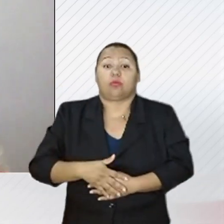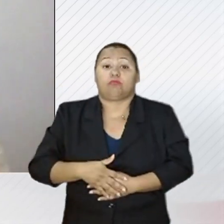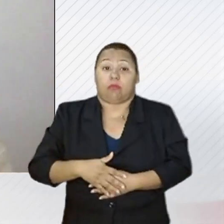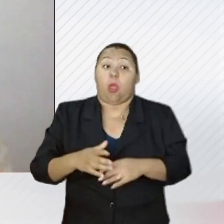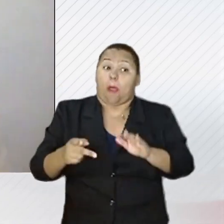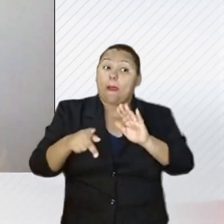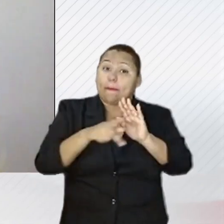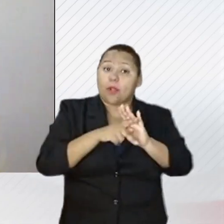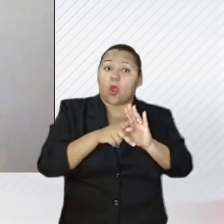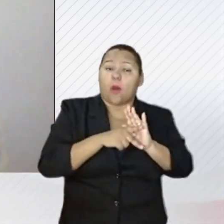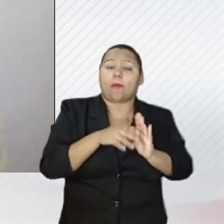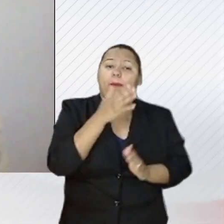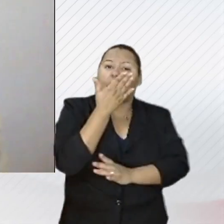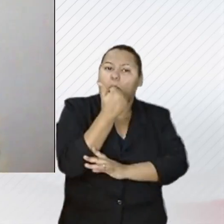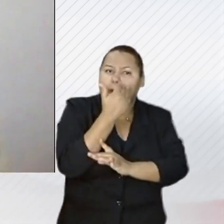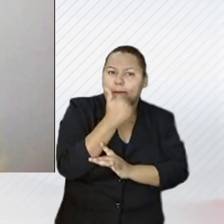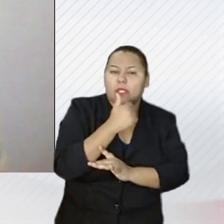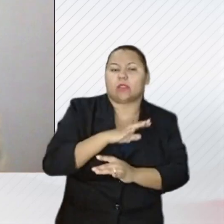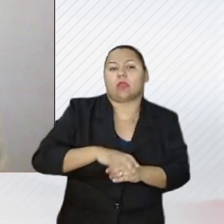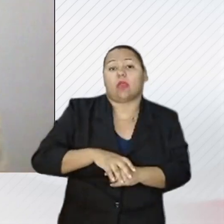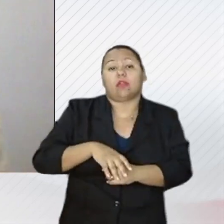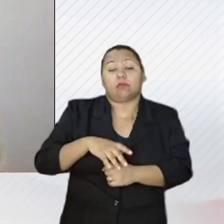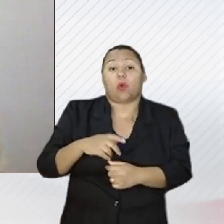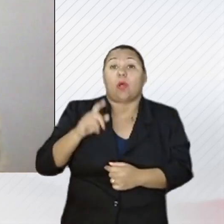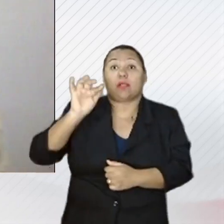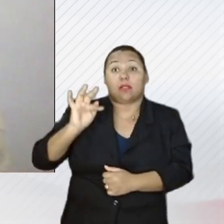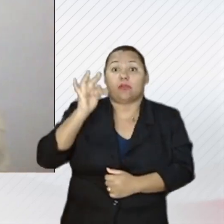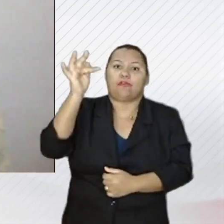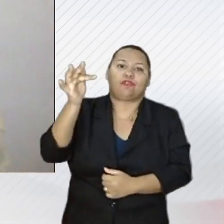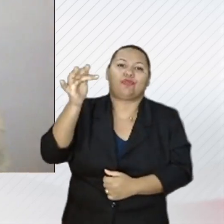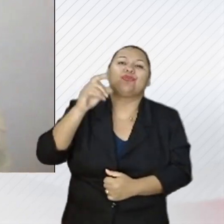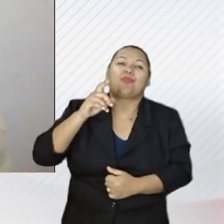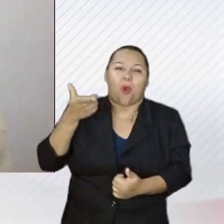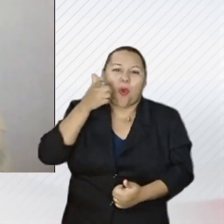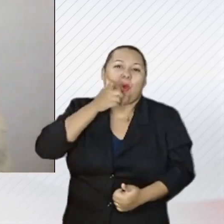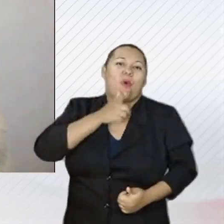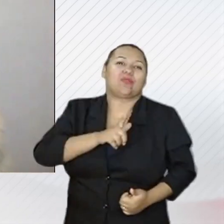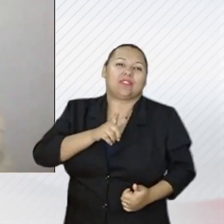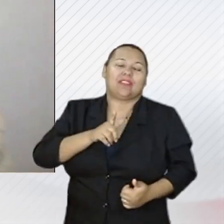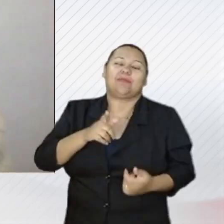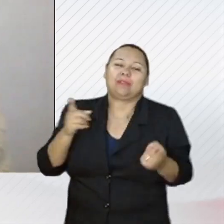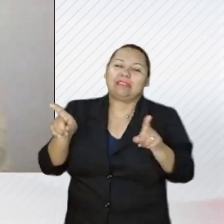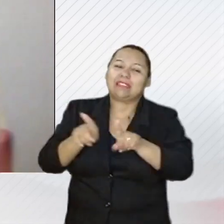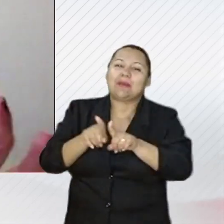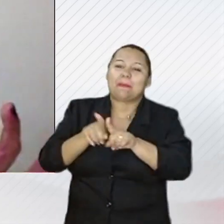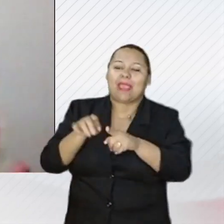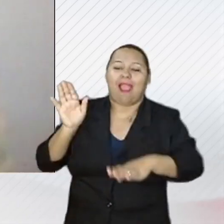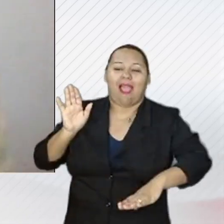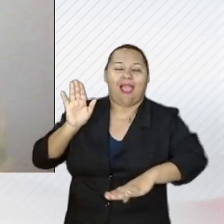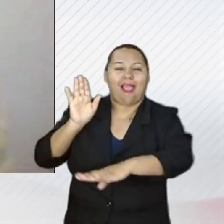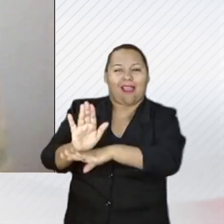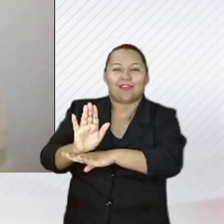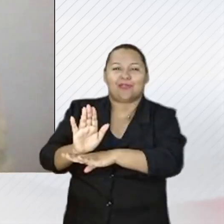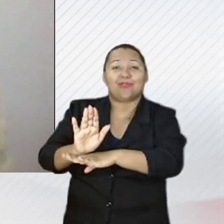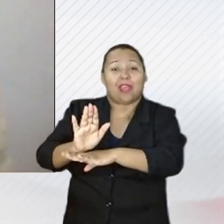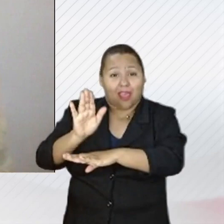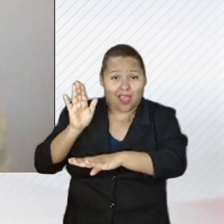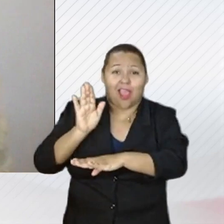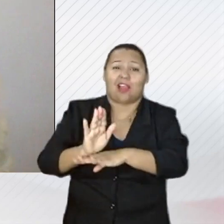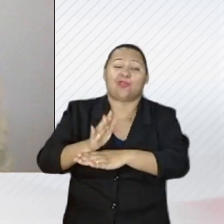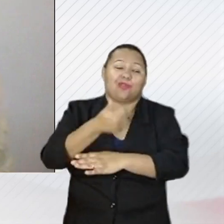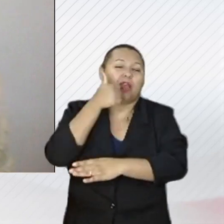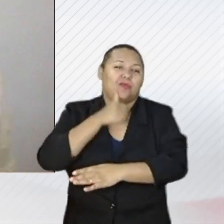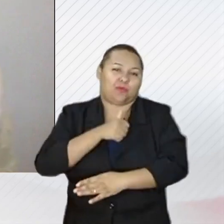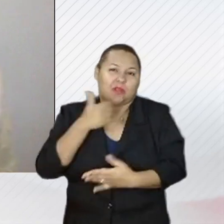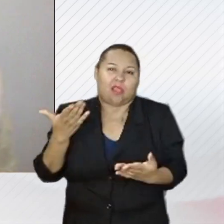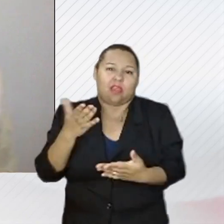lá na ponta a gente vai atingir as mulheres, a gente vai atingir, né, as mulheres. Quando tu reduz o imposto sobre a cesta básica, a gente